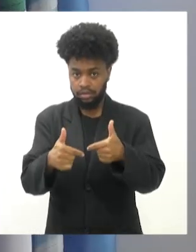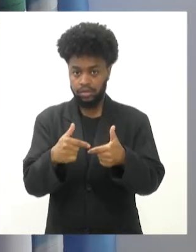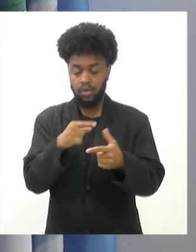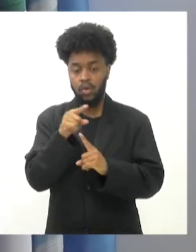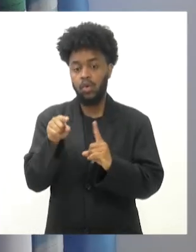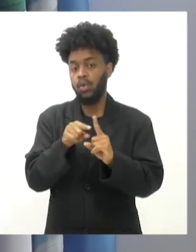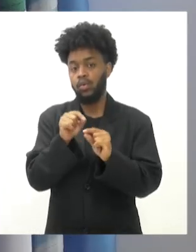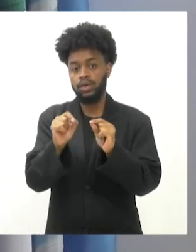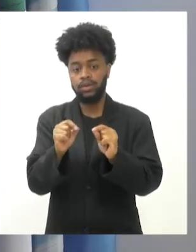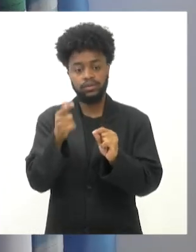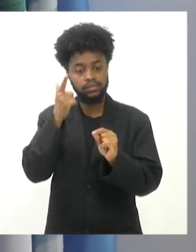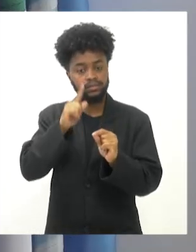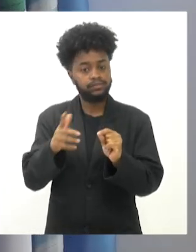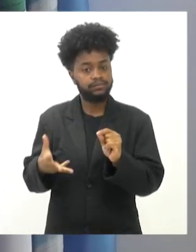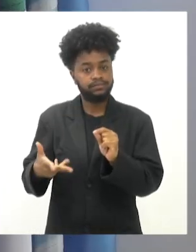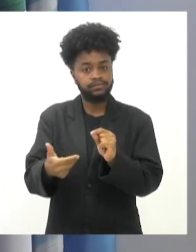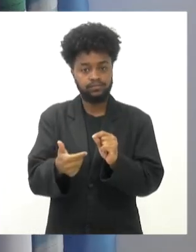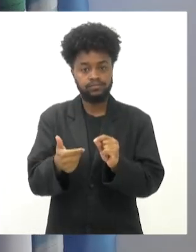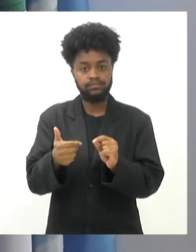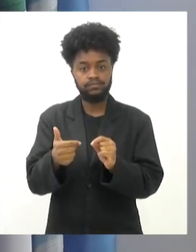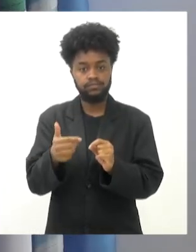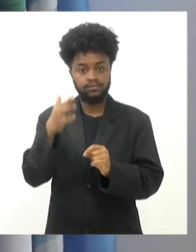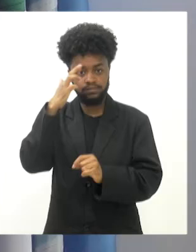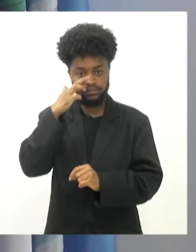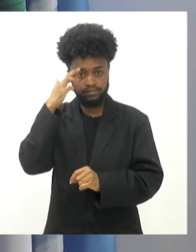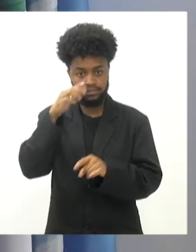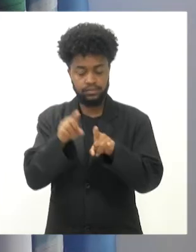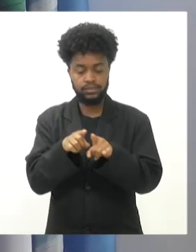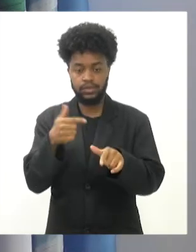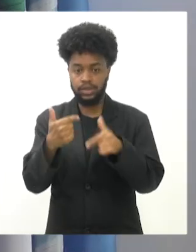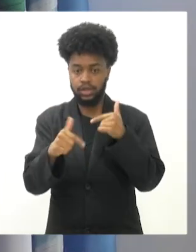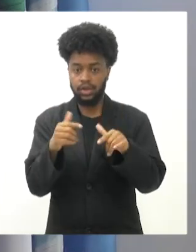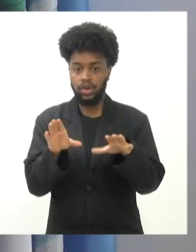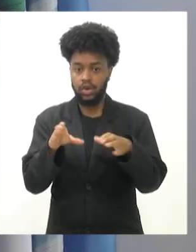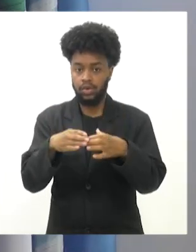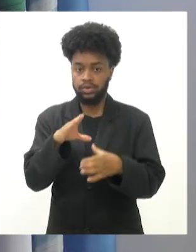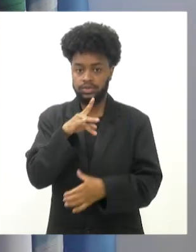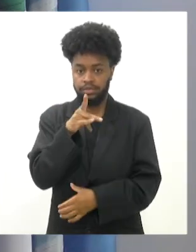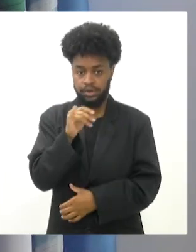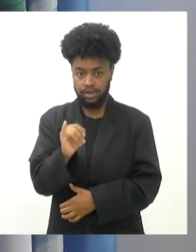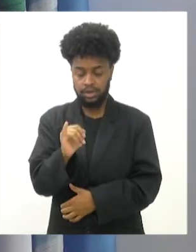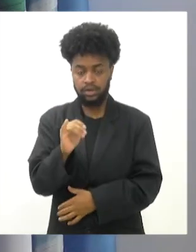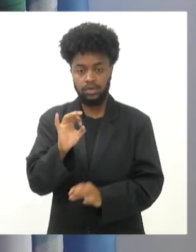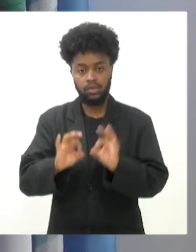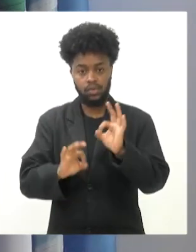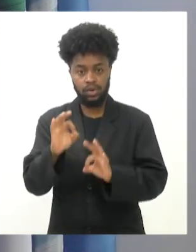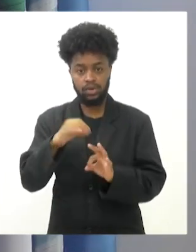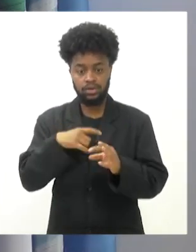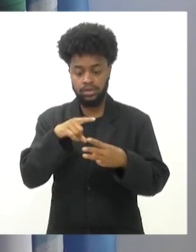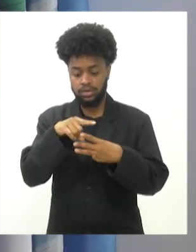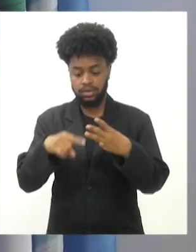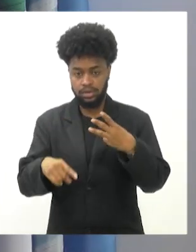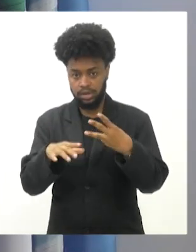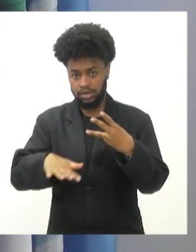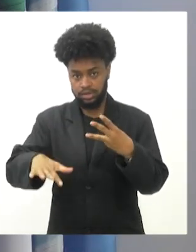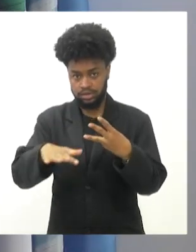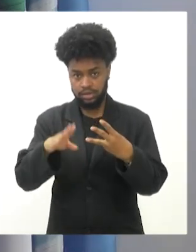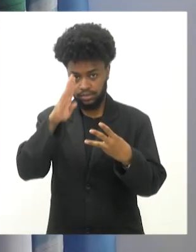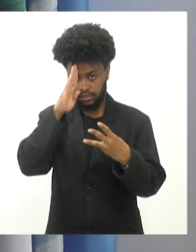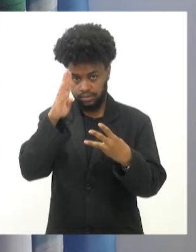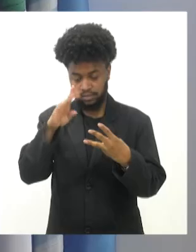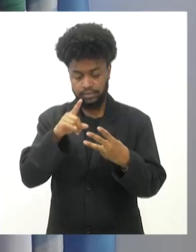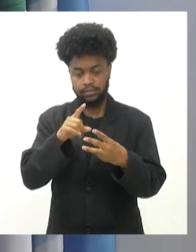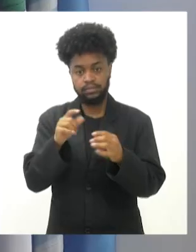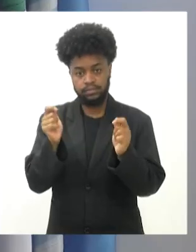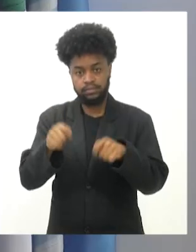conferir maior eficiência às atividades investigativas. Os trabalhos da Comissão Parlamentar de Inquérito serão organizados em 3 eixos temáticos, permitindo